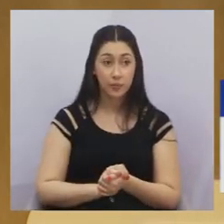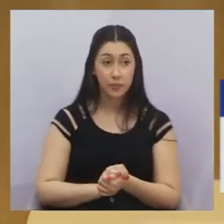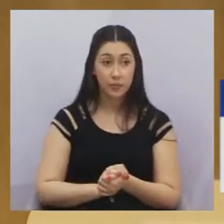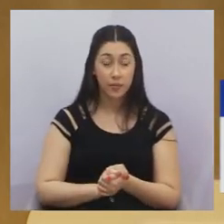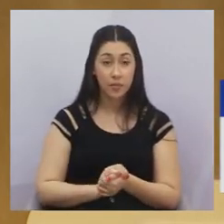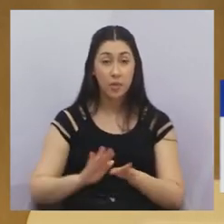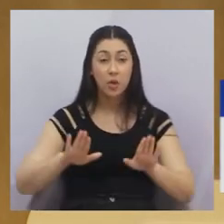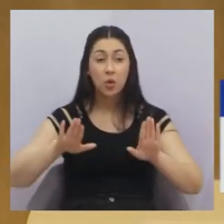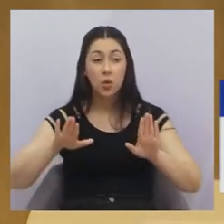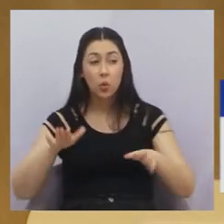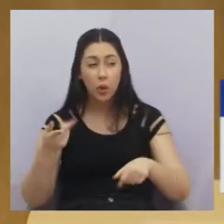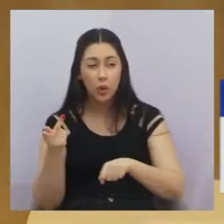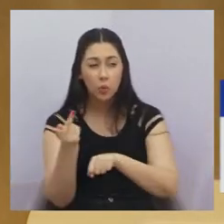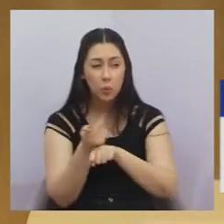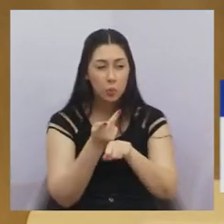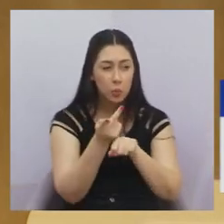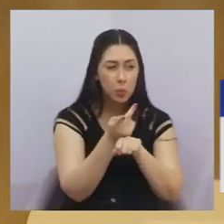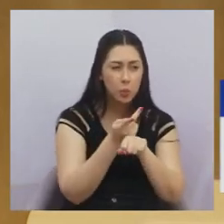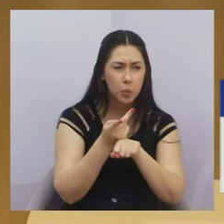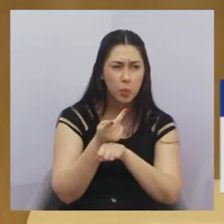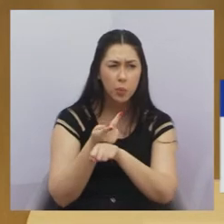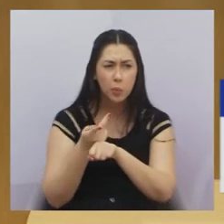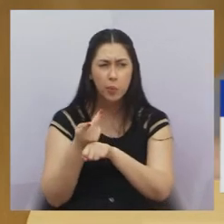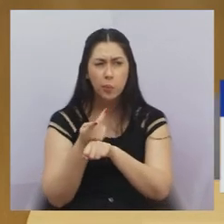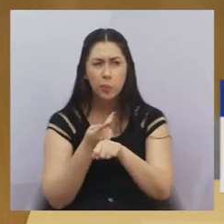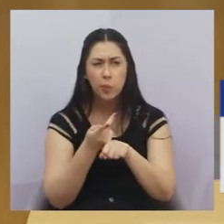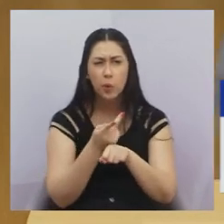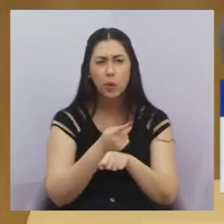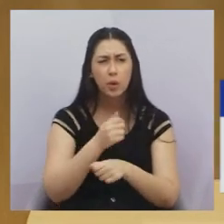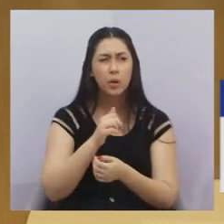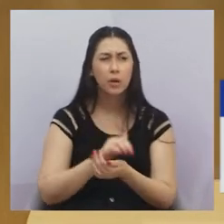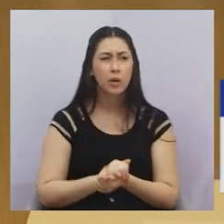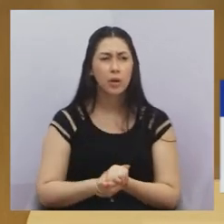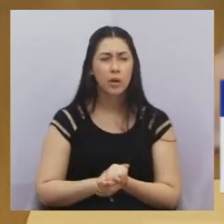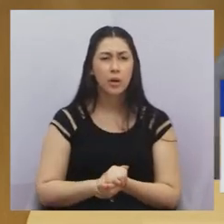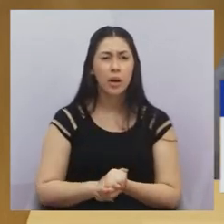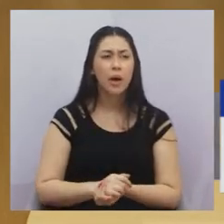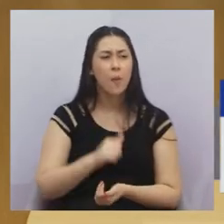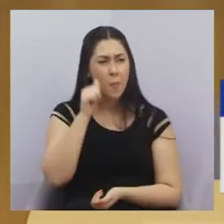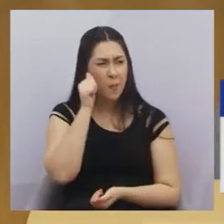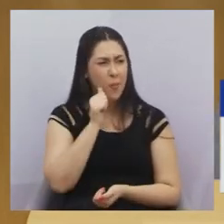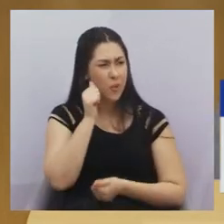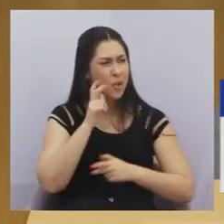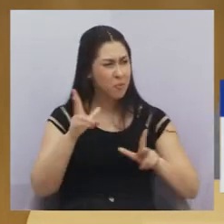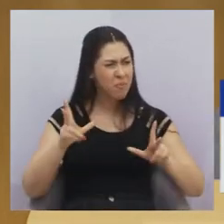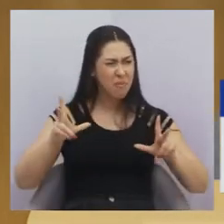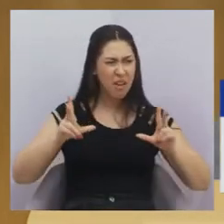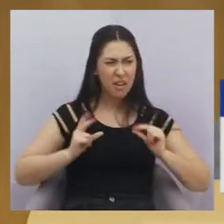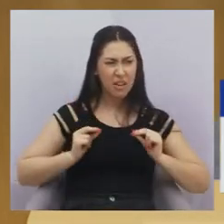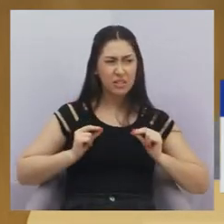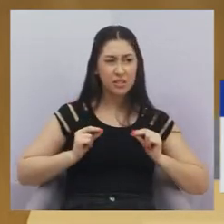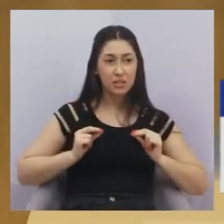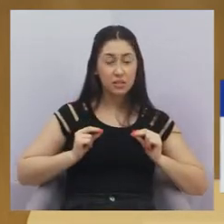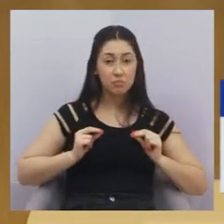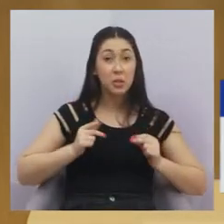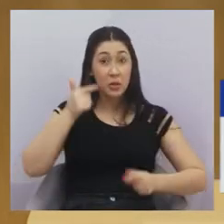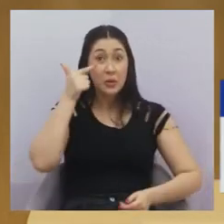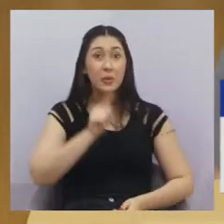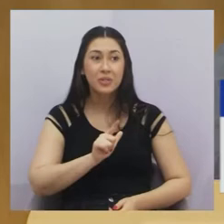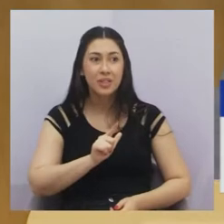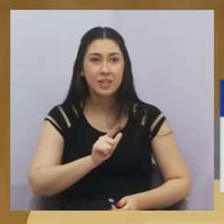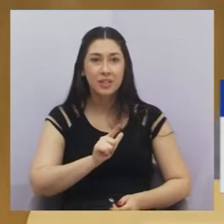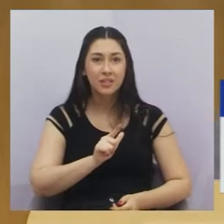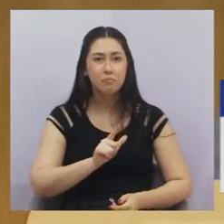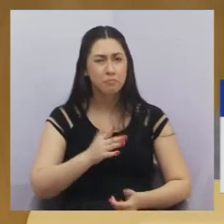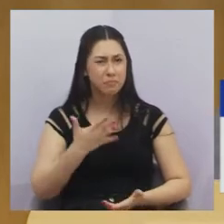vai buscar a questão meritória da mulher, ou seja, o mérito da mulher, ela ocupa os espaços. Só para que você